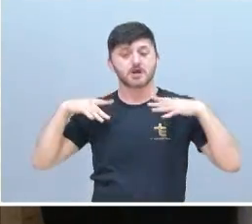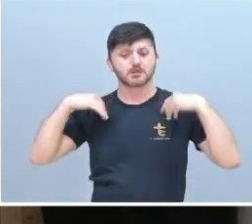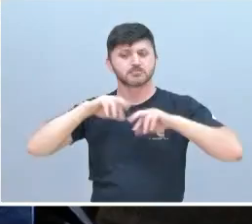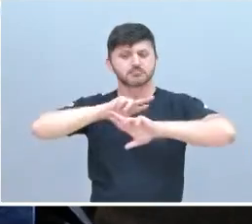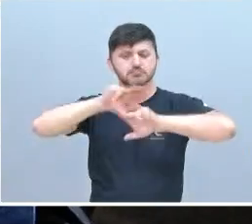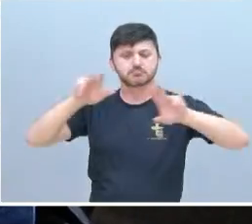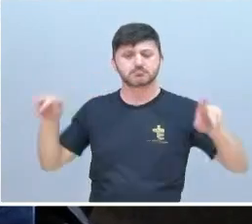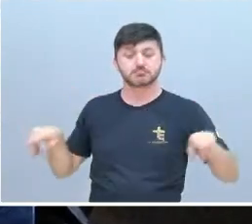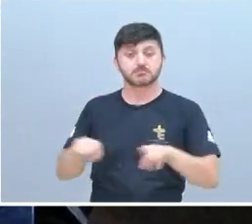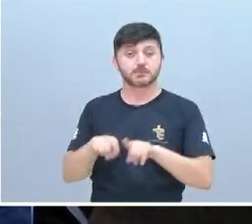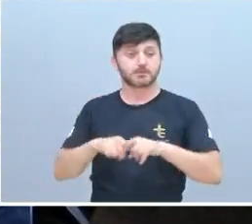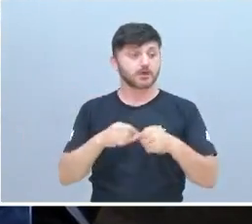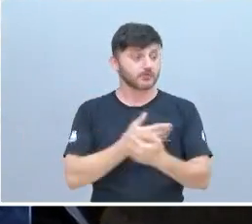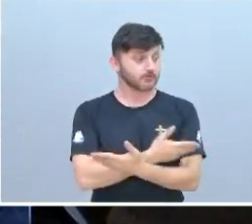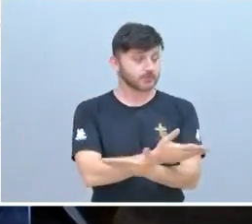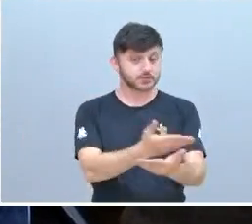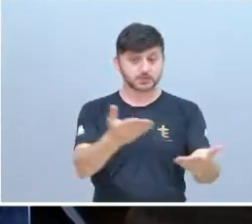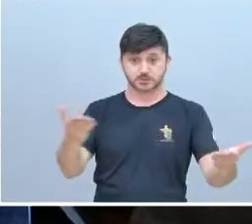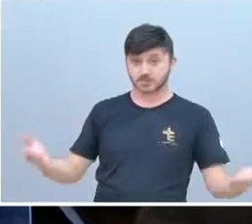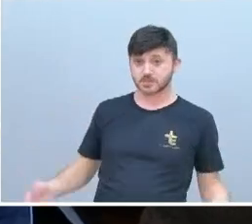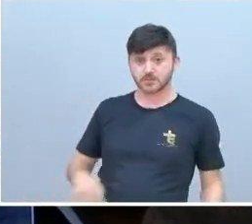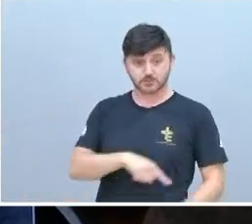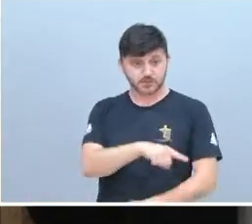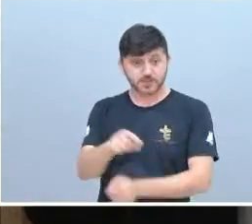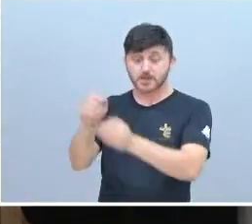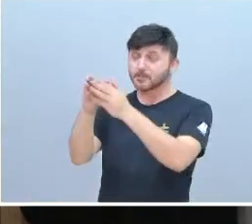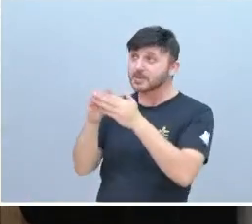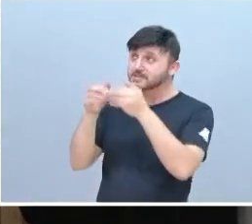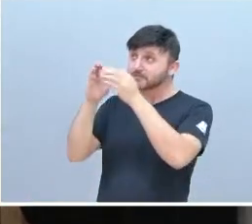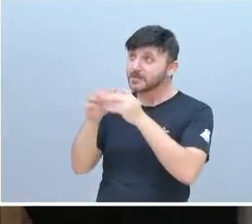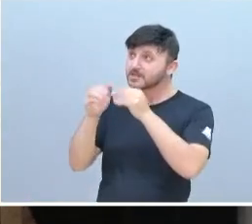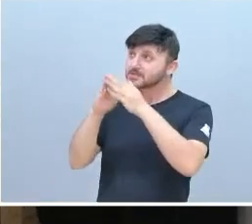santos e a vós, irmãos e irmãs,